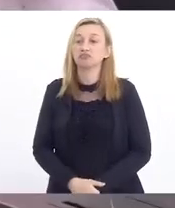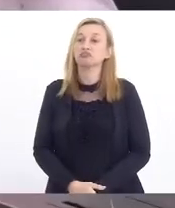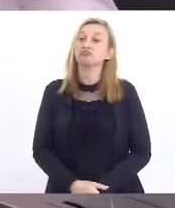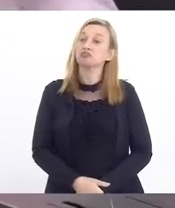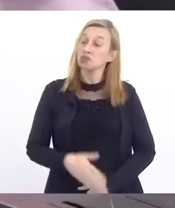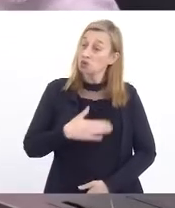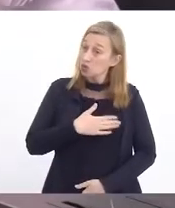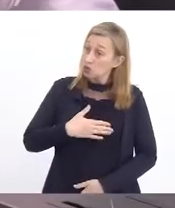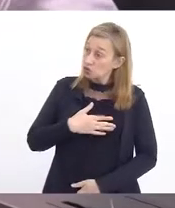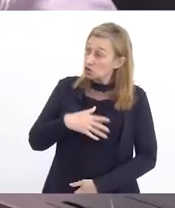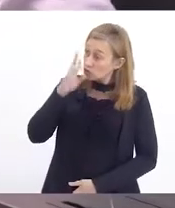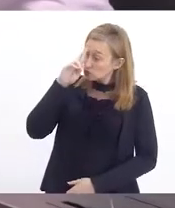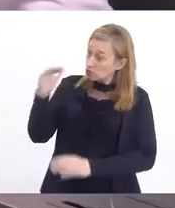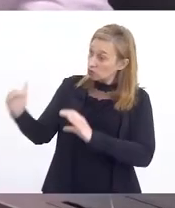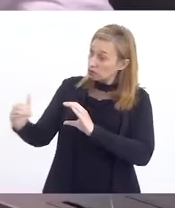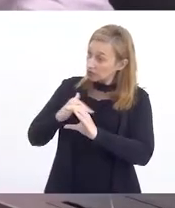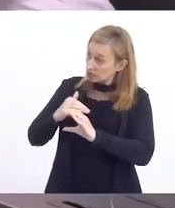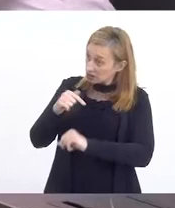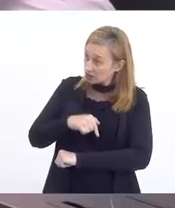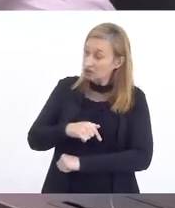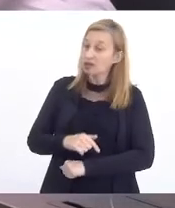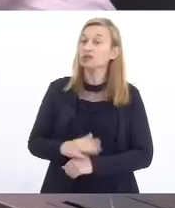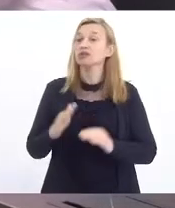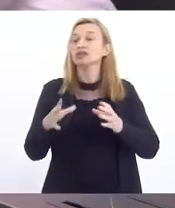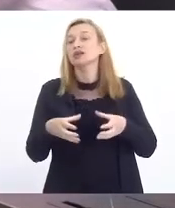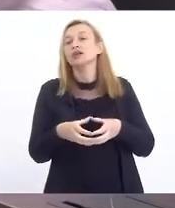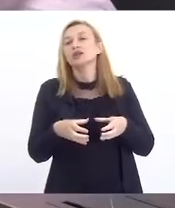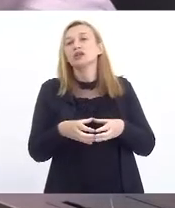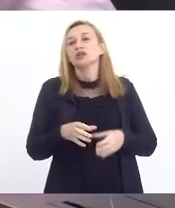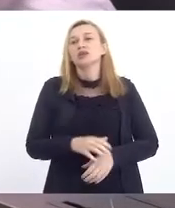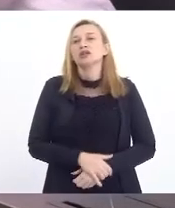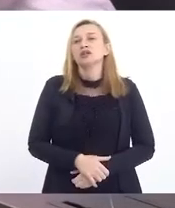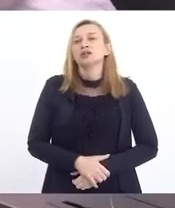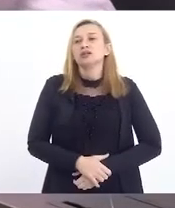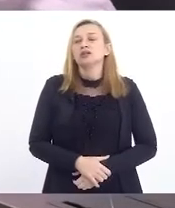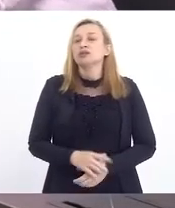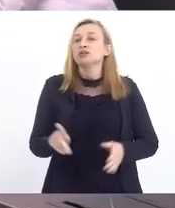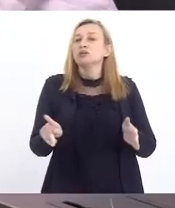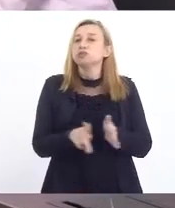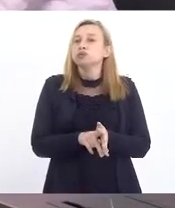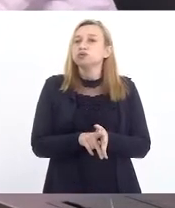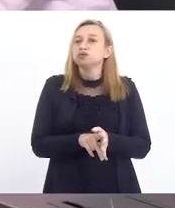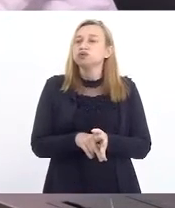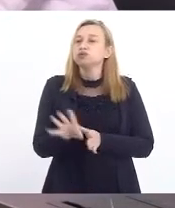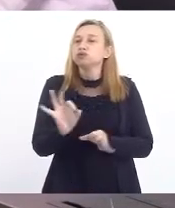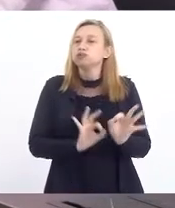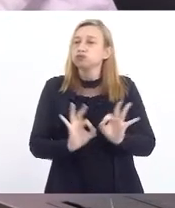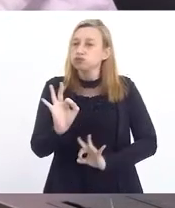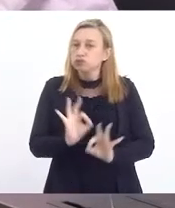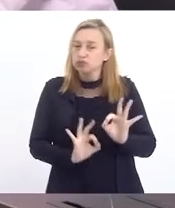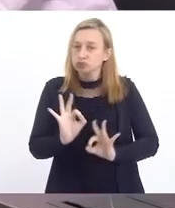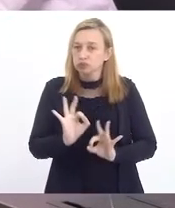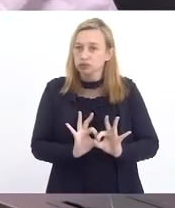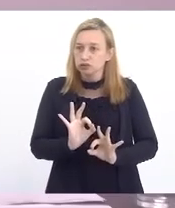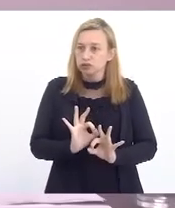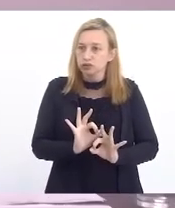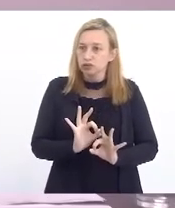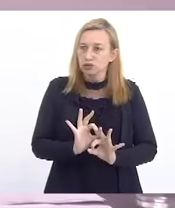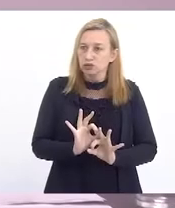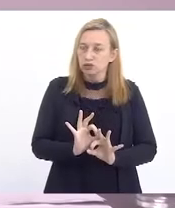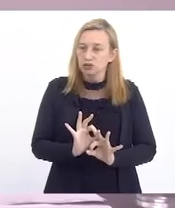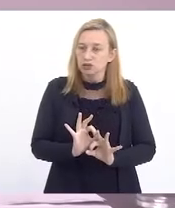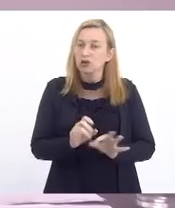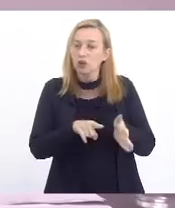que depois o senhor encaminhasse aqui para essa comissão o projeto que foi elaborado para que foi feita